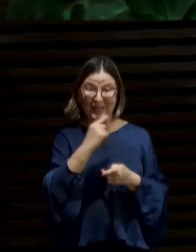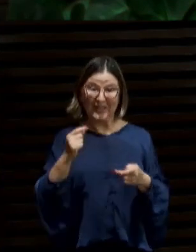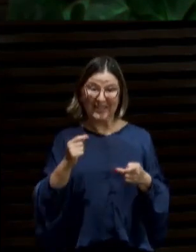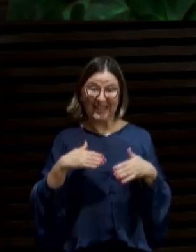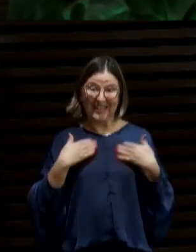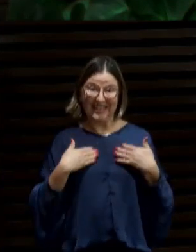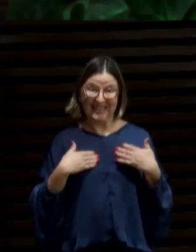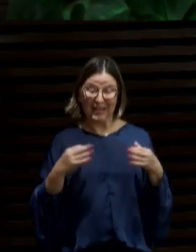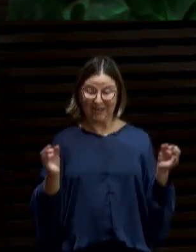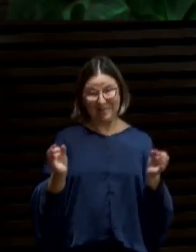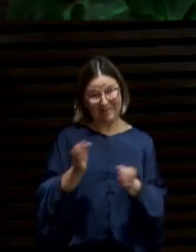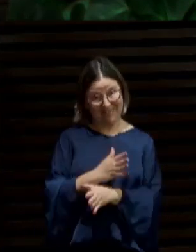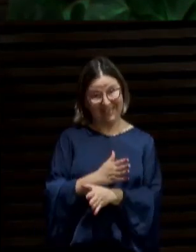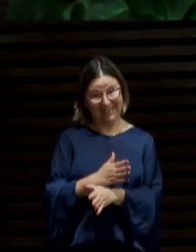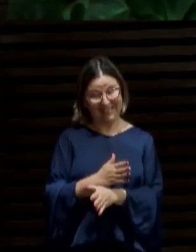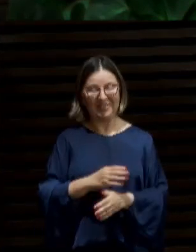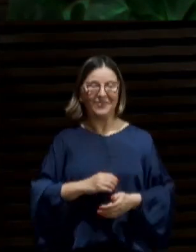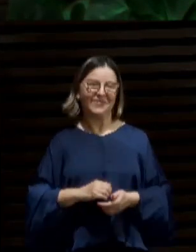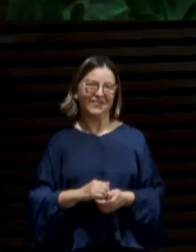em vós, esteja completo.